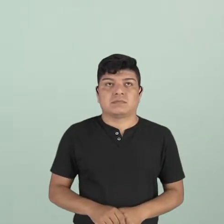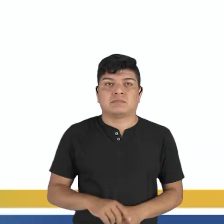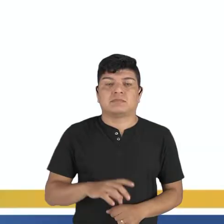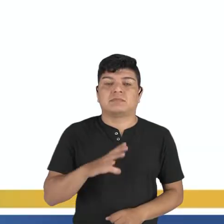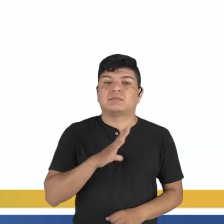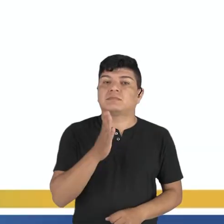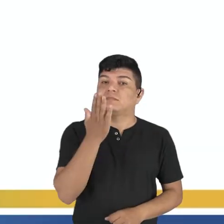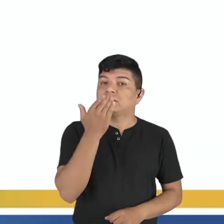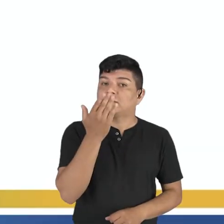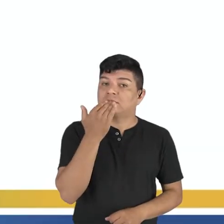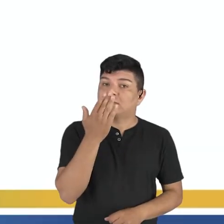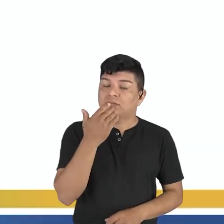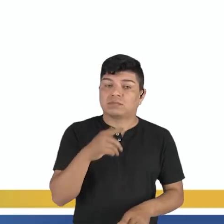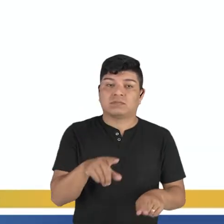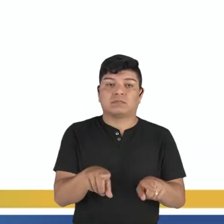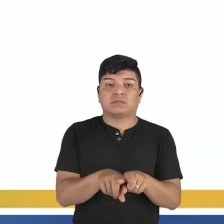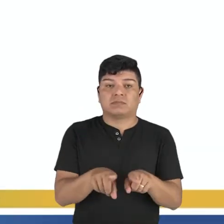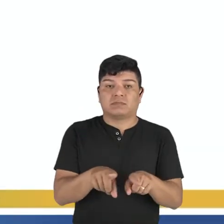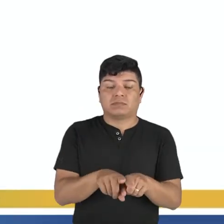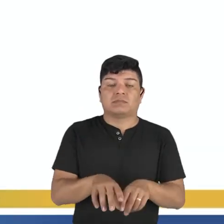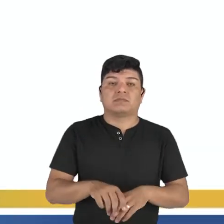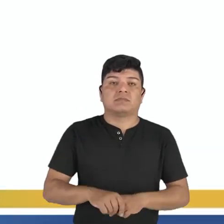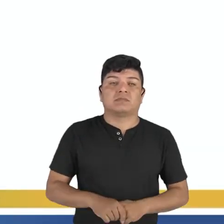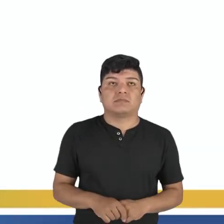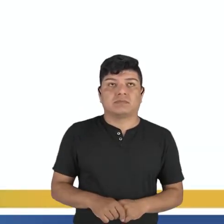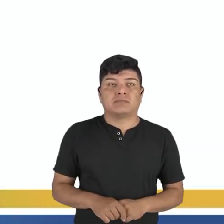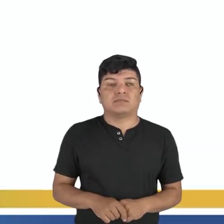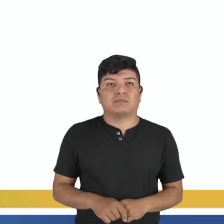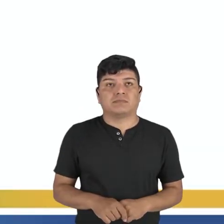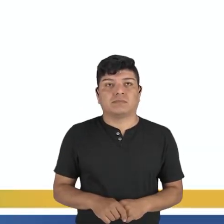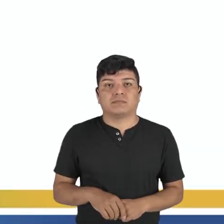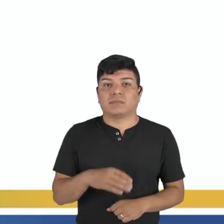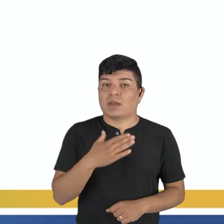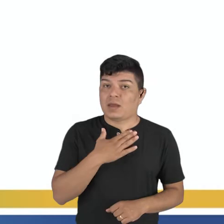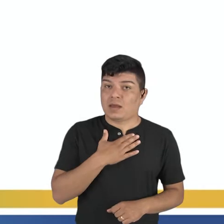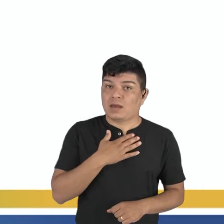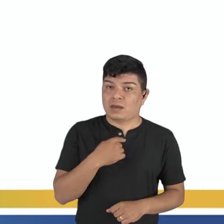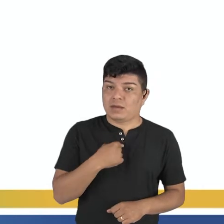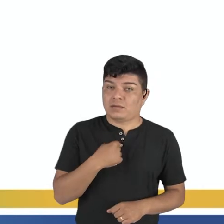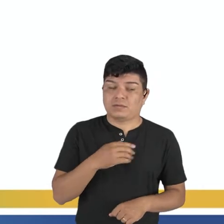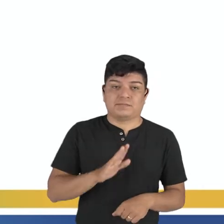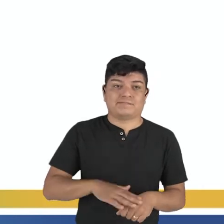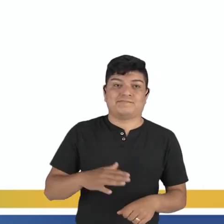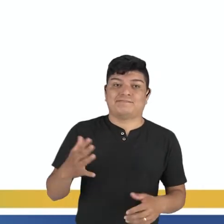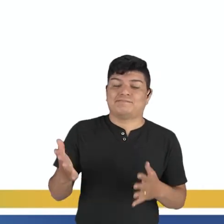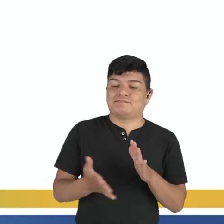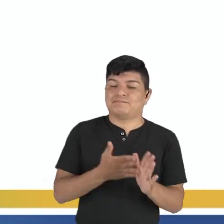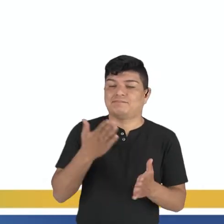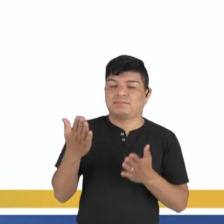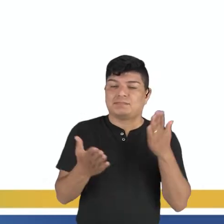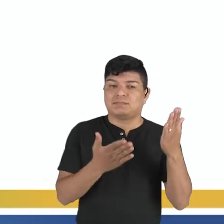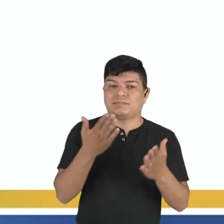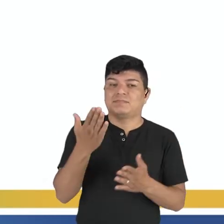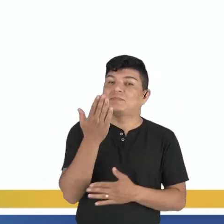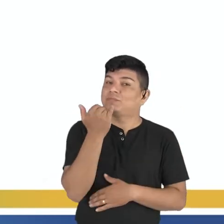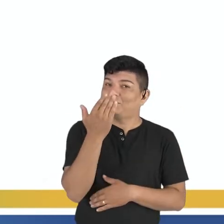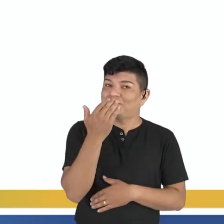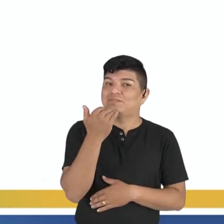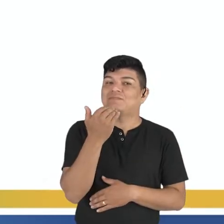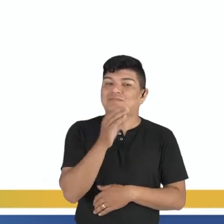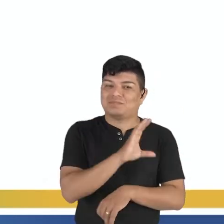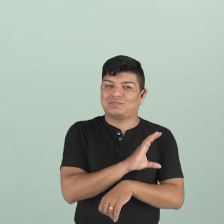umas comidas típicas, né, que são as comidas típicas. Para mim, uma das coisas que mais me encanta dentro de um país é provar da culinária,